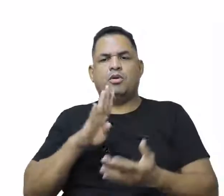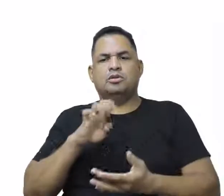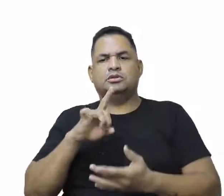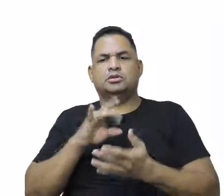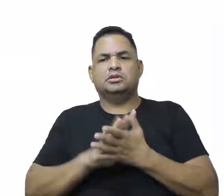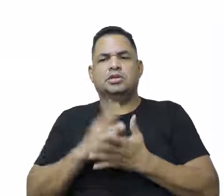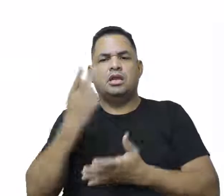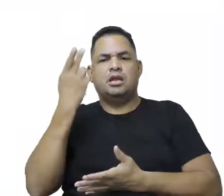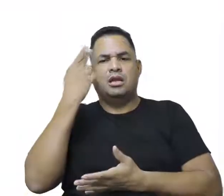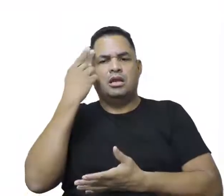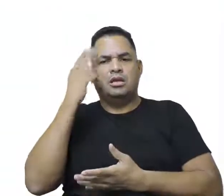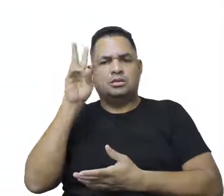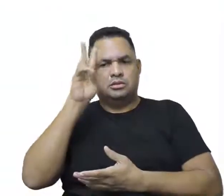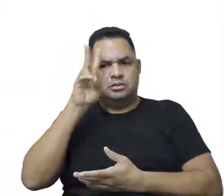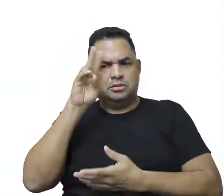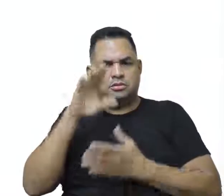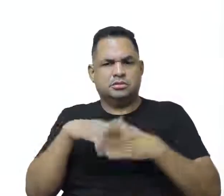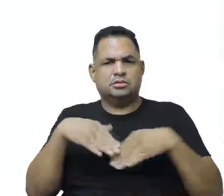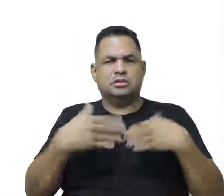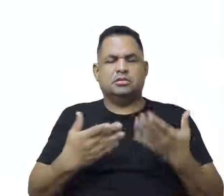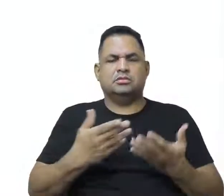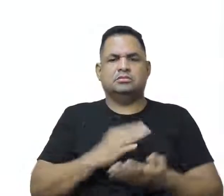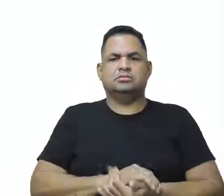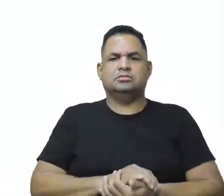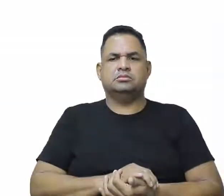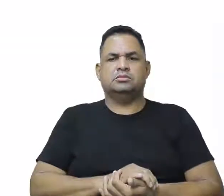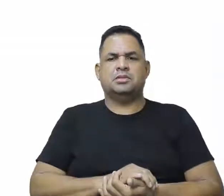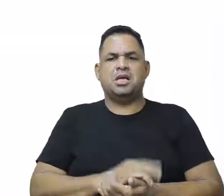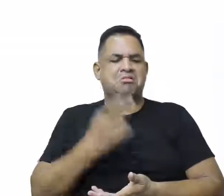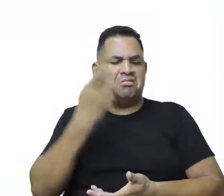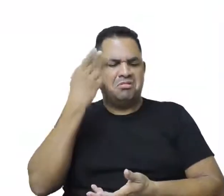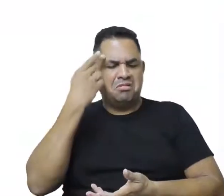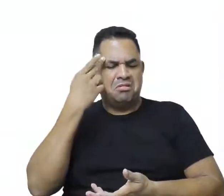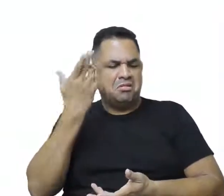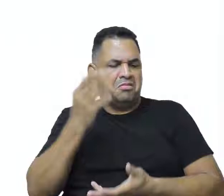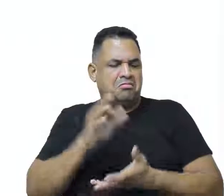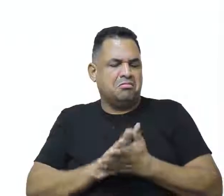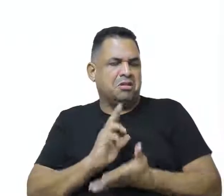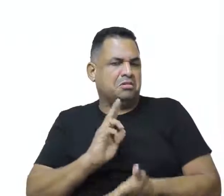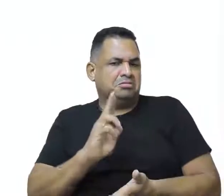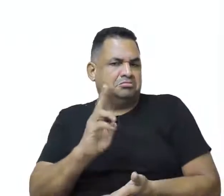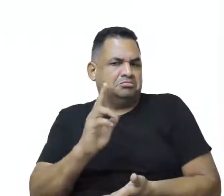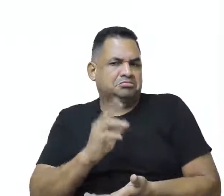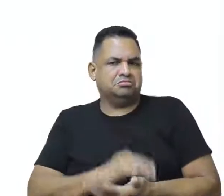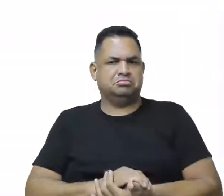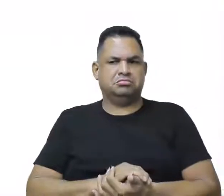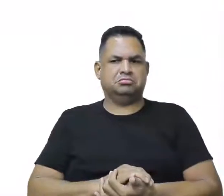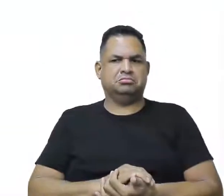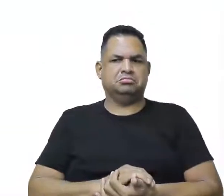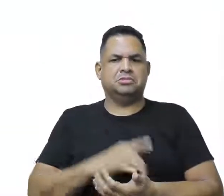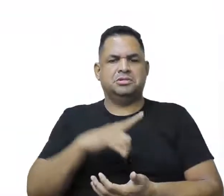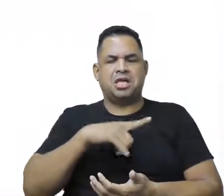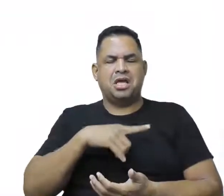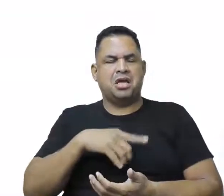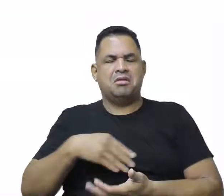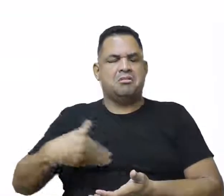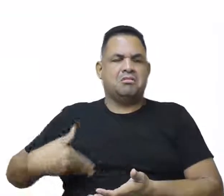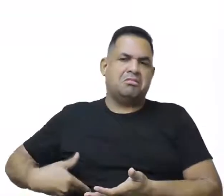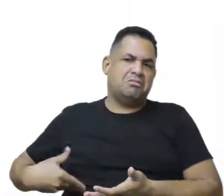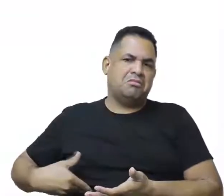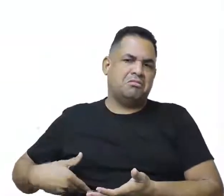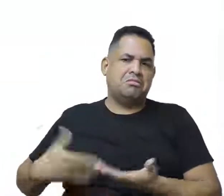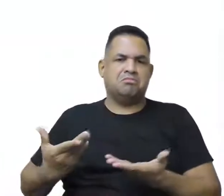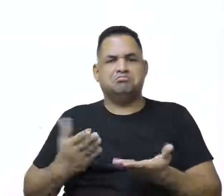da história. É aquele cara que fala assim, é natural, sempre foi assim, sempre existiu fome, sempre